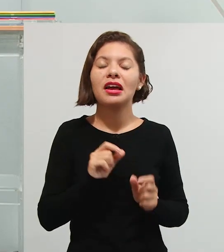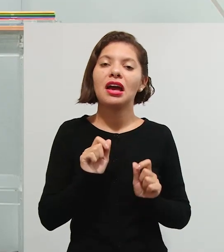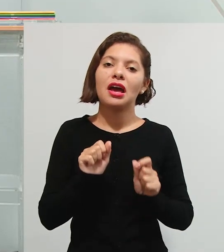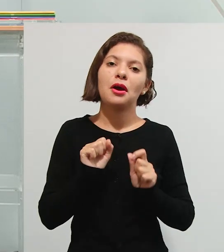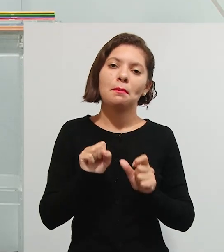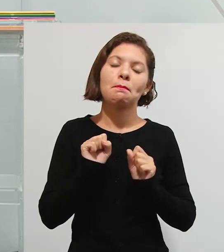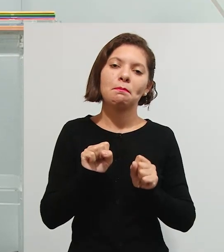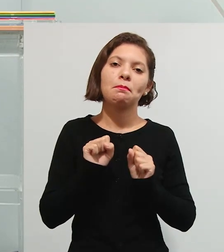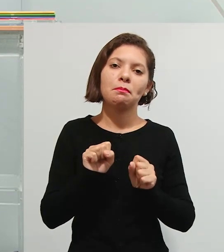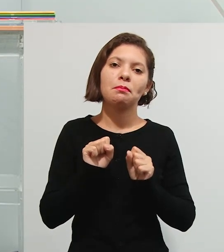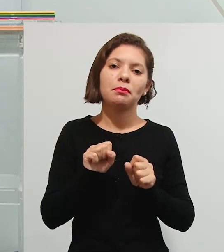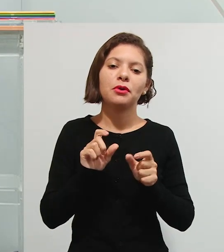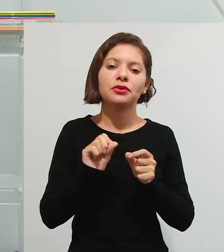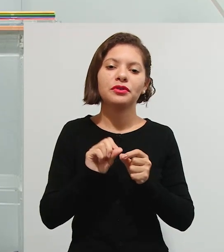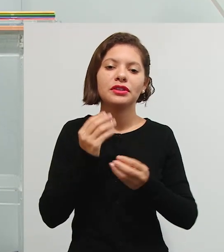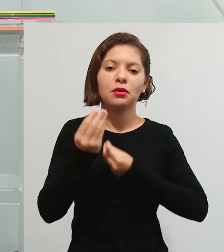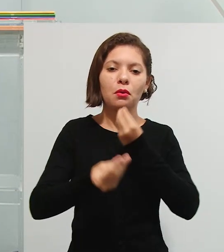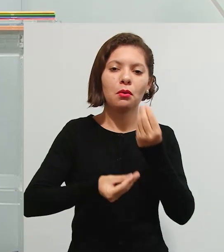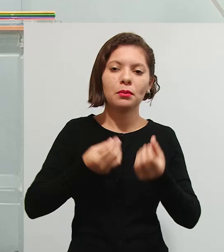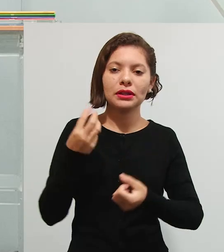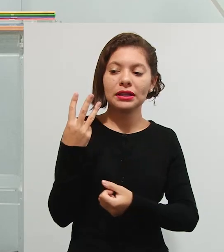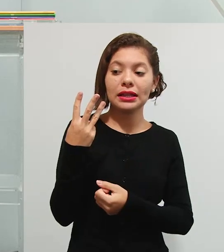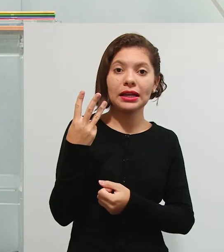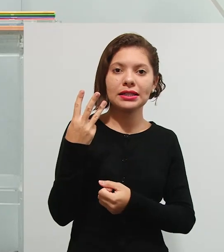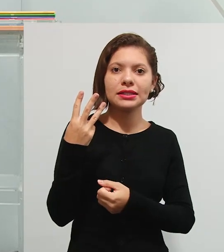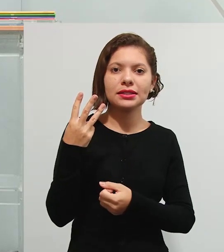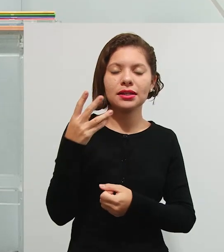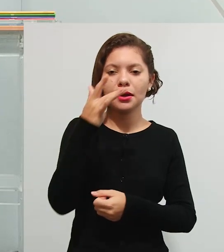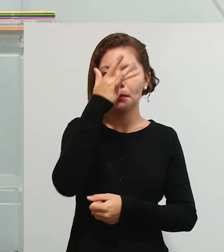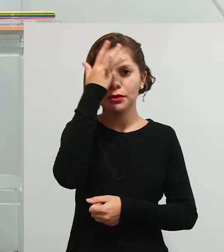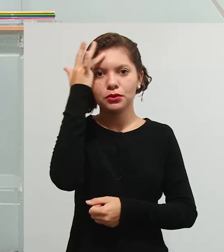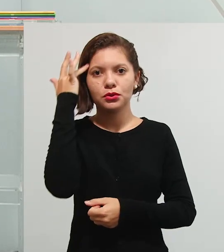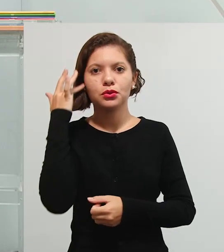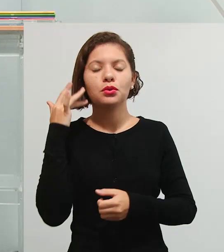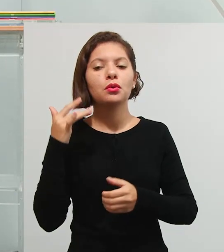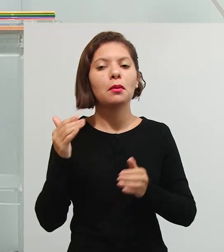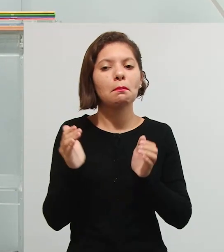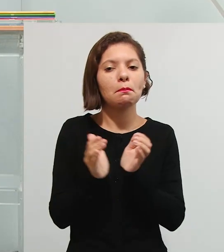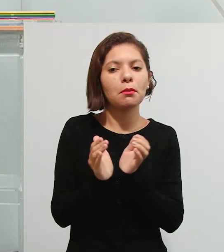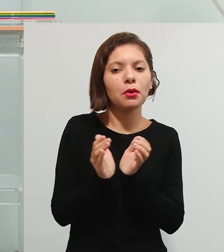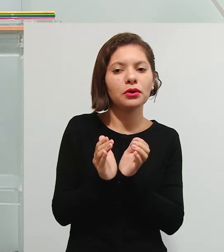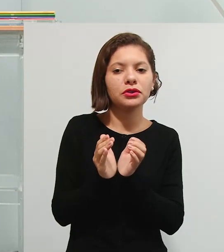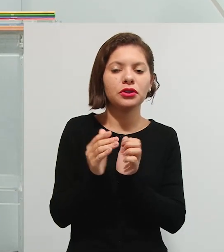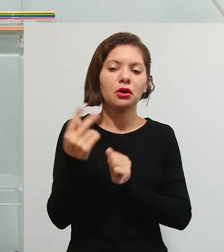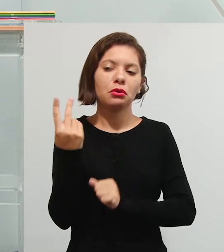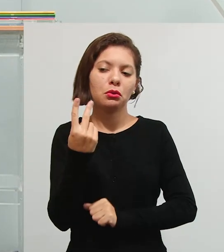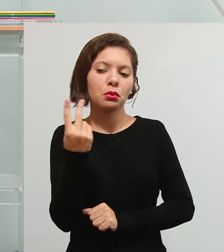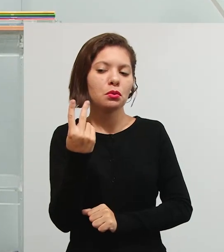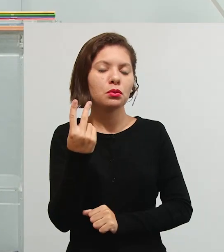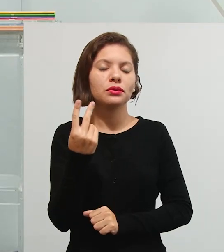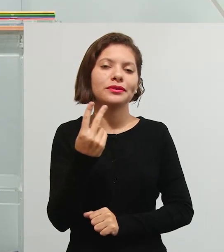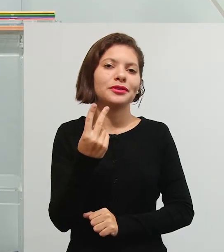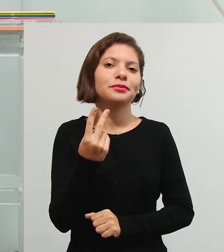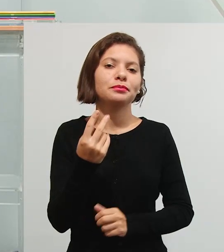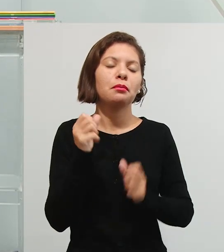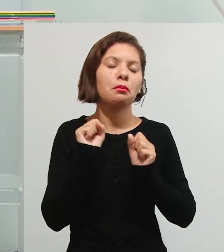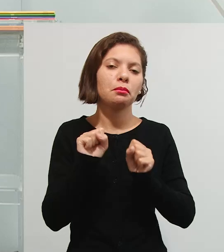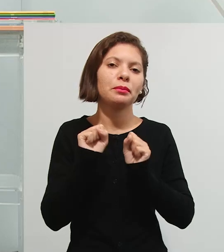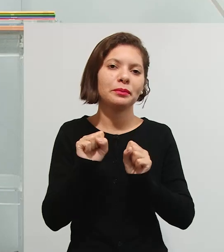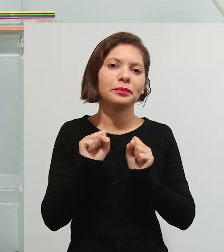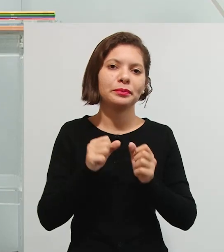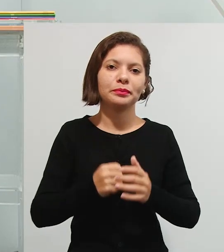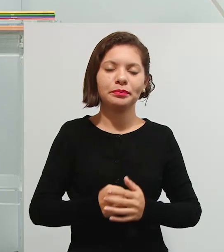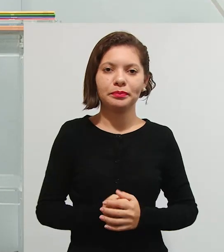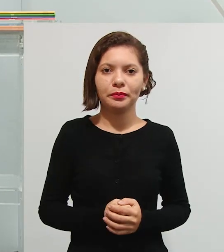pode fazer até em 3 pessoas. Você pode fazer individualmente, você pode fazer em dupla, você pode fazer em até 3 pessoas.